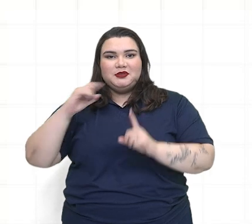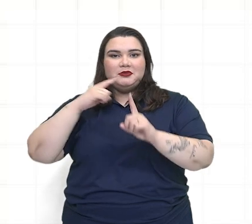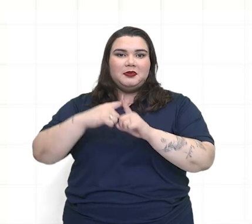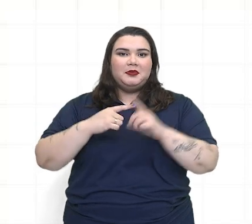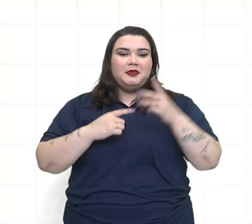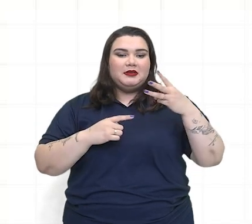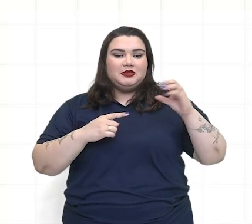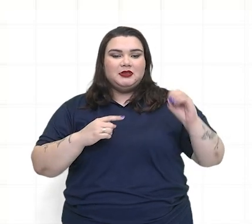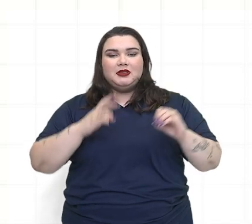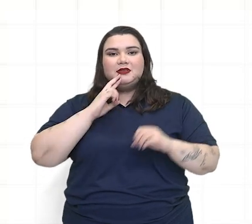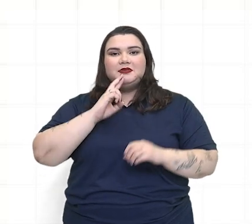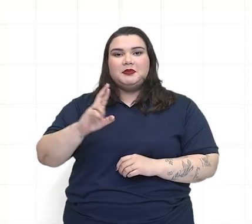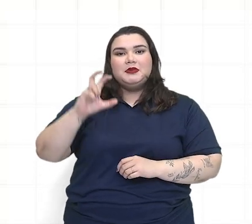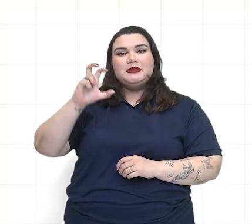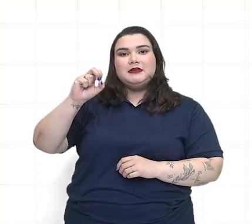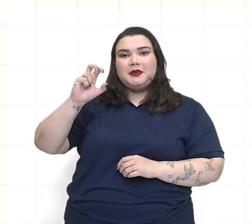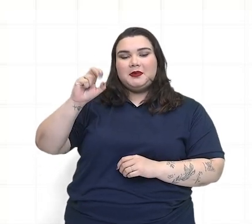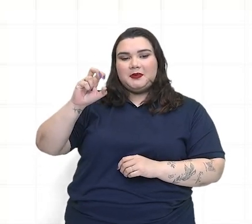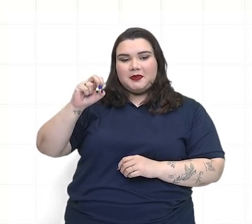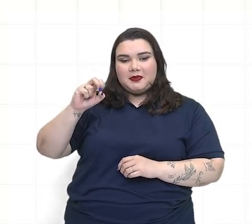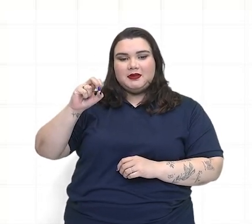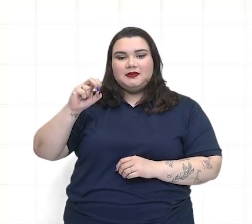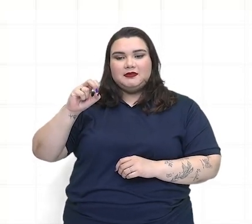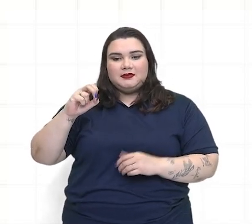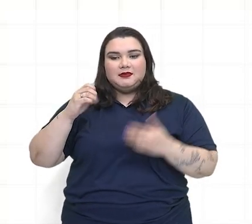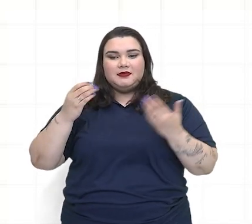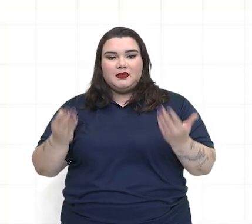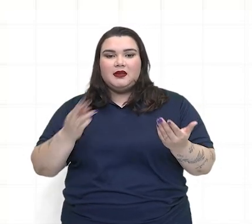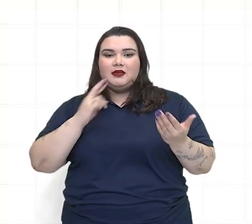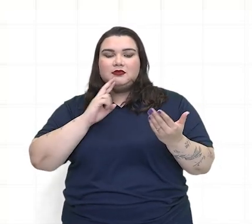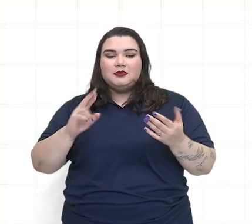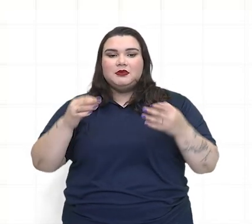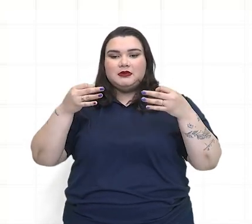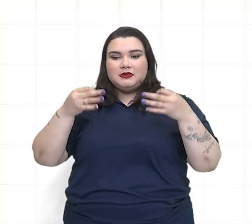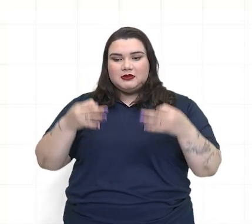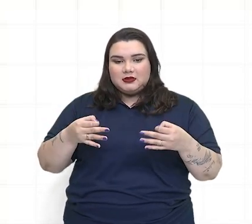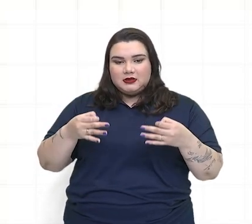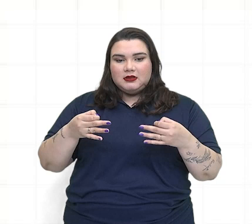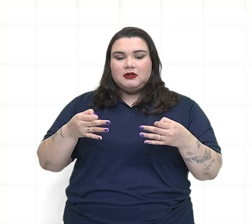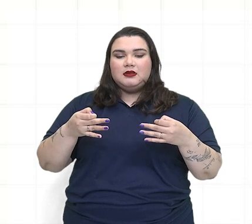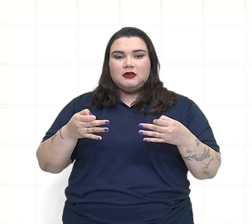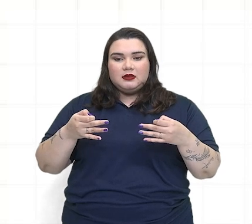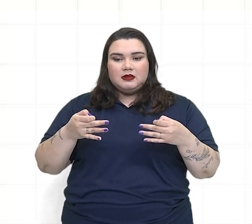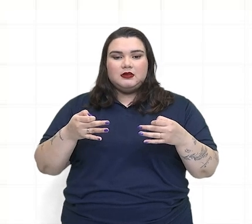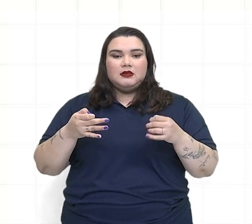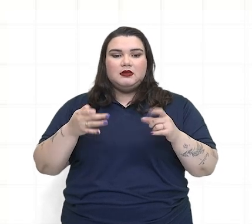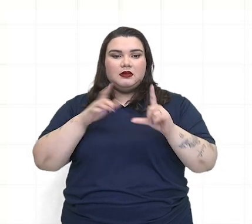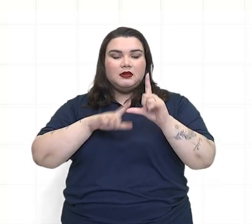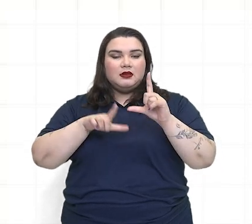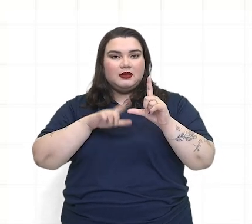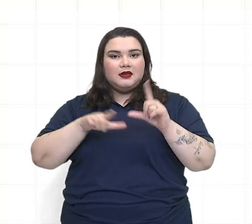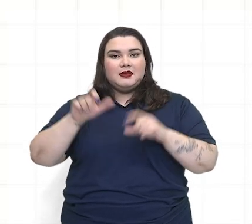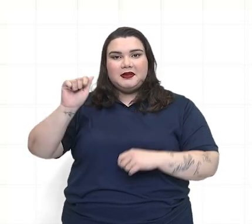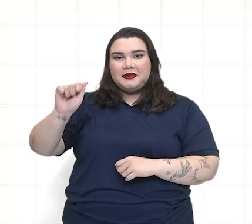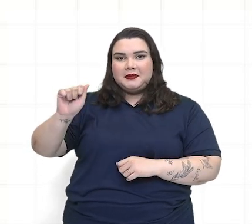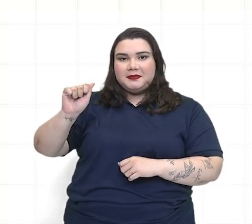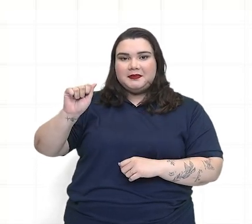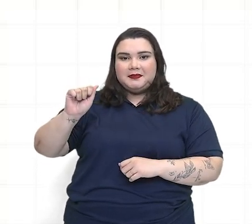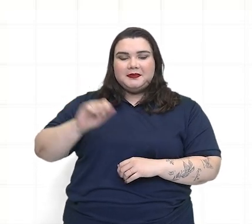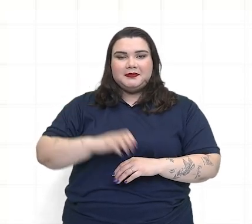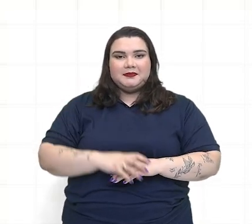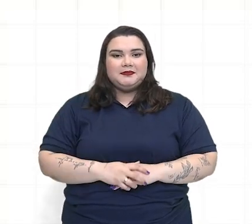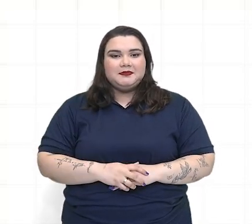30, 50. Ou seja, a questão aqui correta, né, é a alternativa